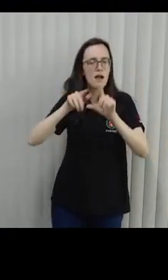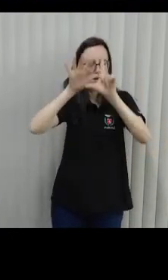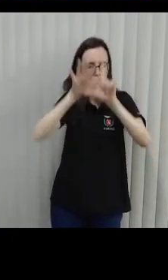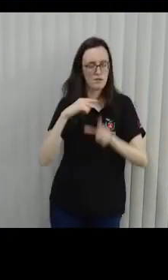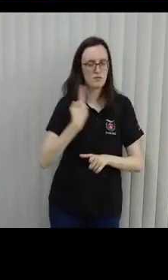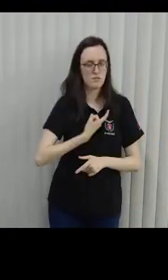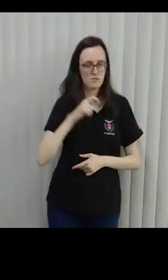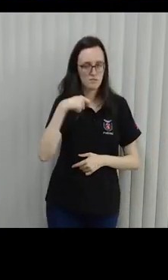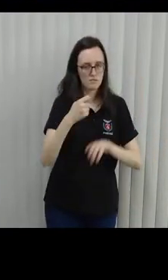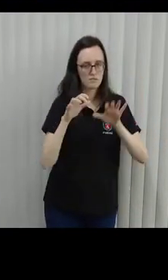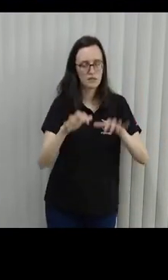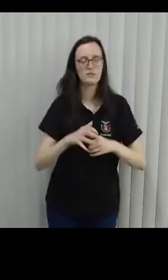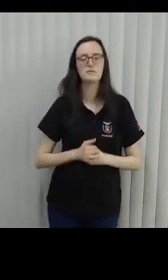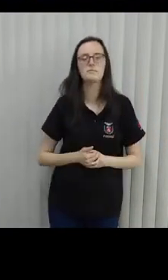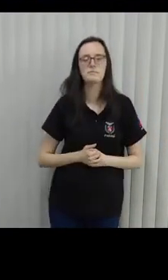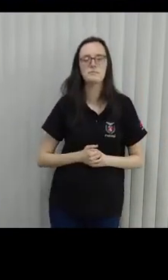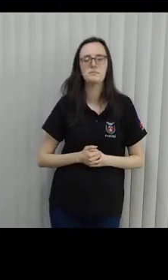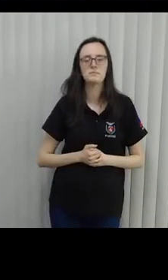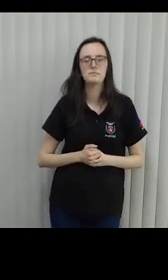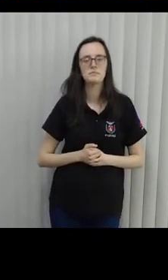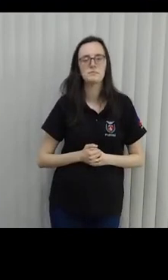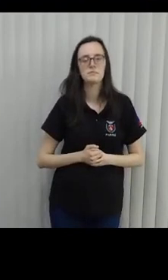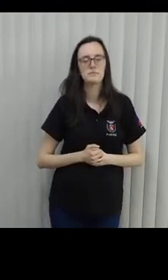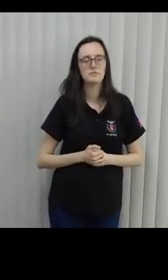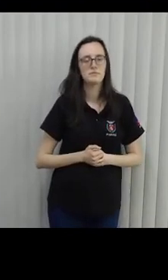isso. Aí o que eu vou fazer? Eu vou colocar aqui